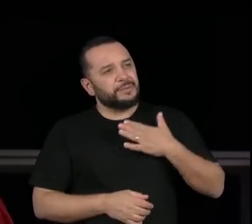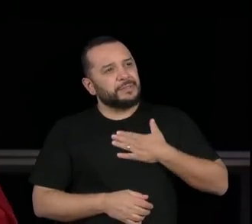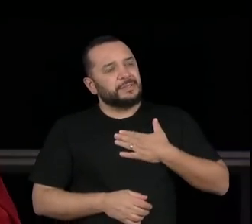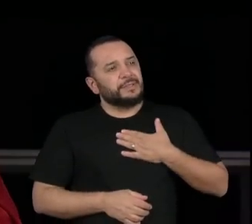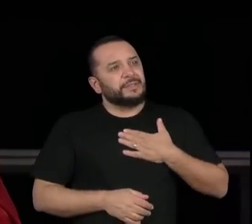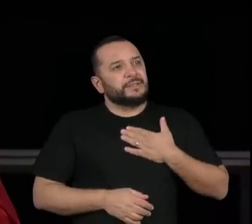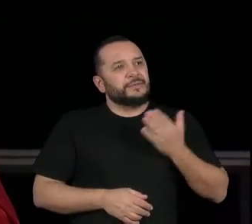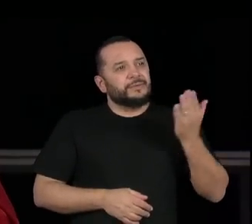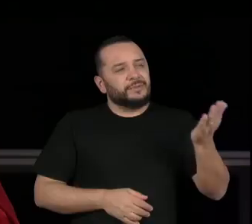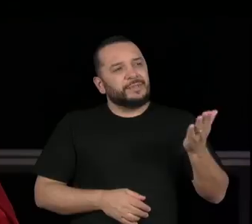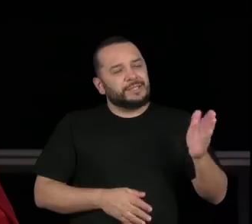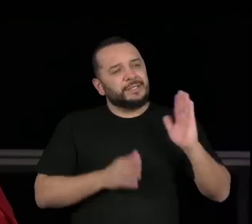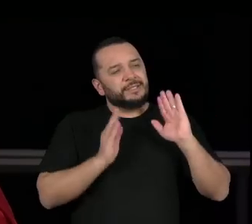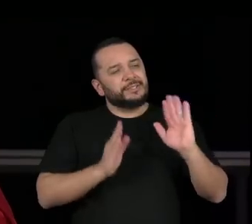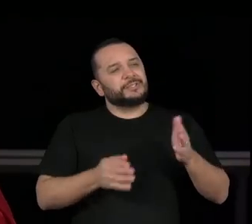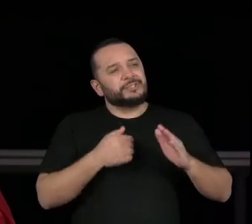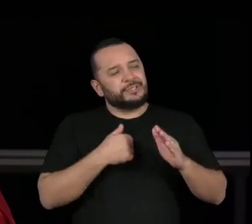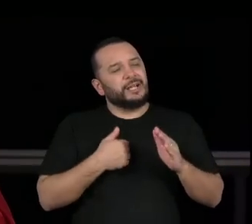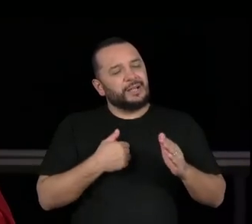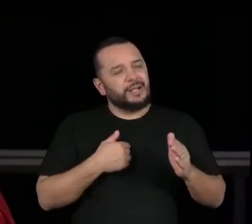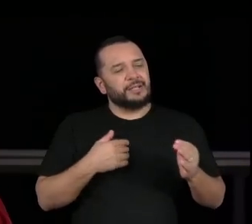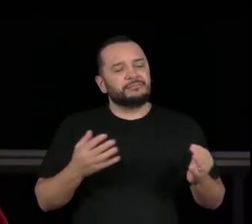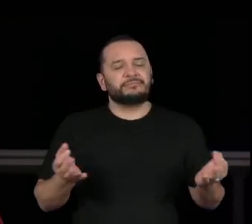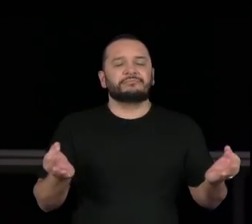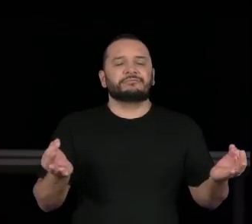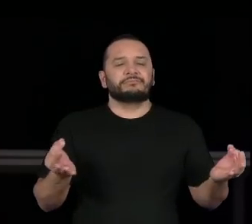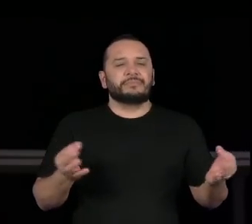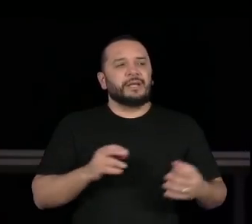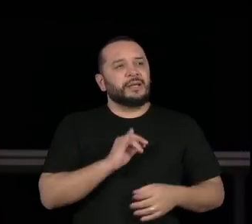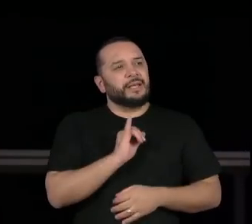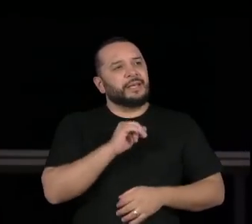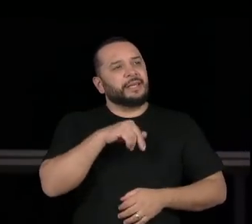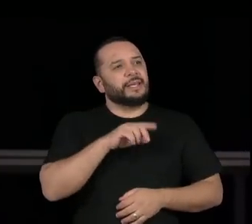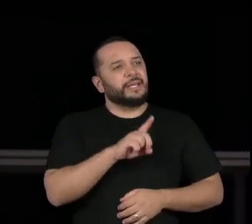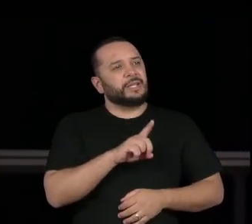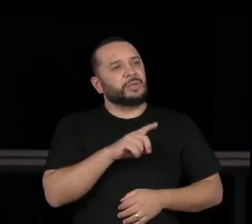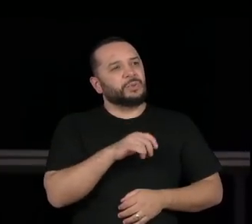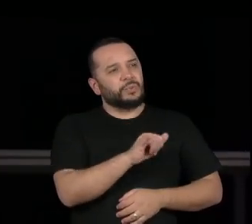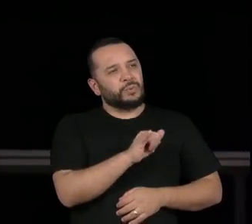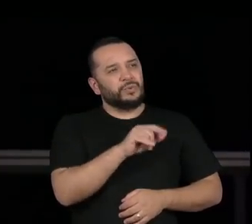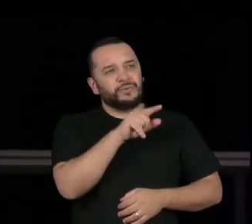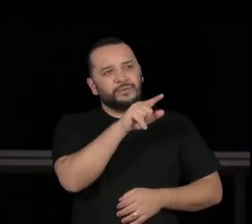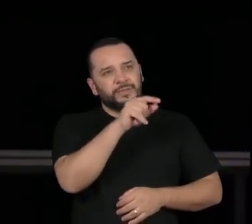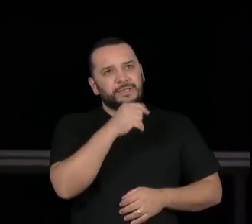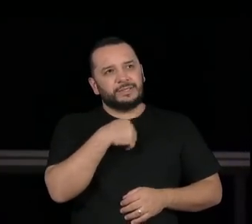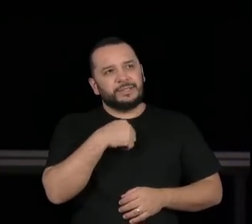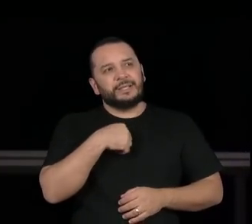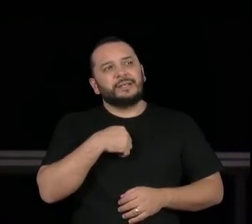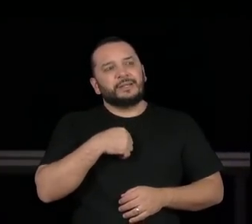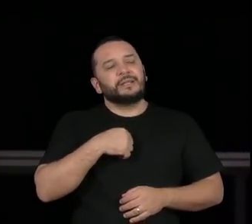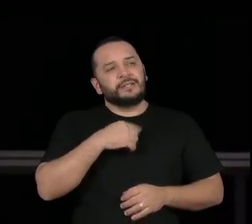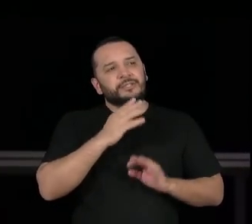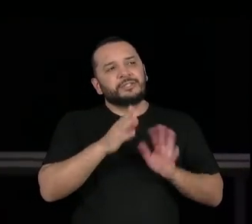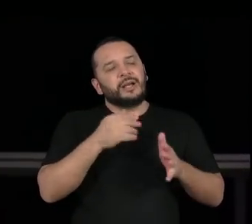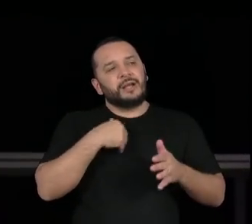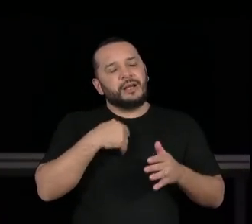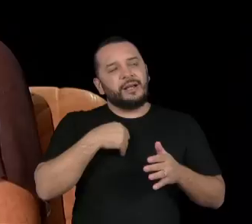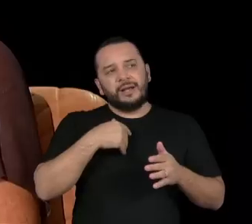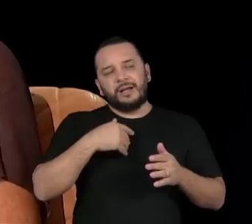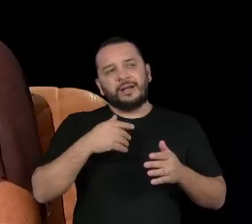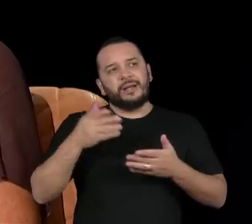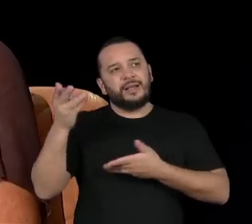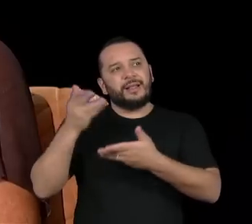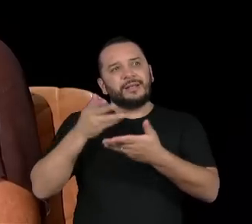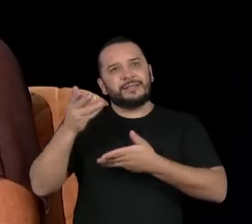envolvimento com o hinduísmo, que te levou, inclusive, a descobrir uma relação ancestral da sua família, tal. Como é que foi isso?